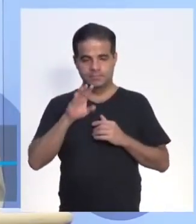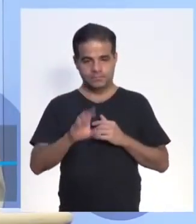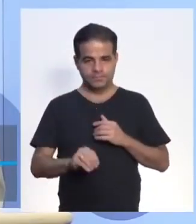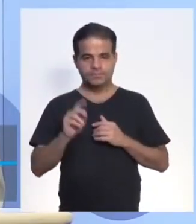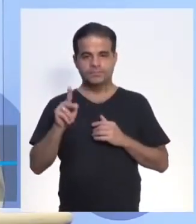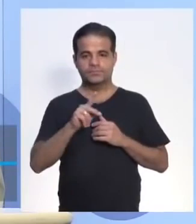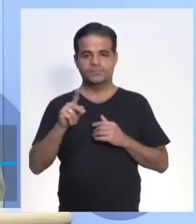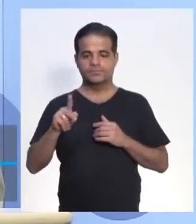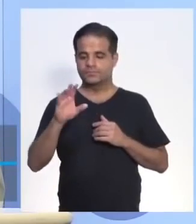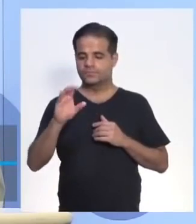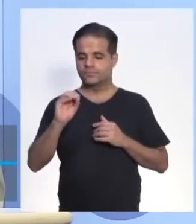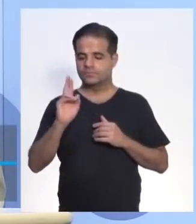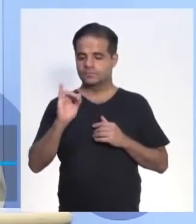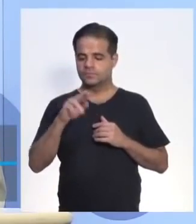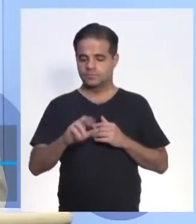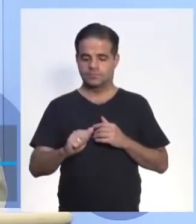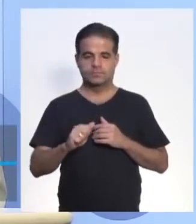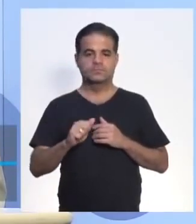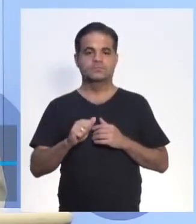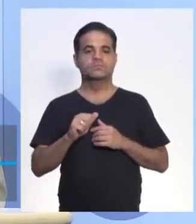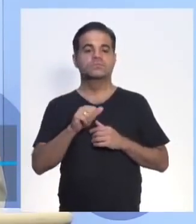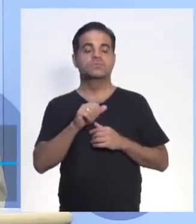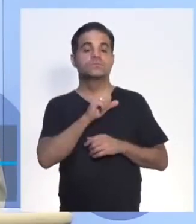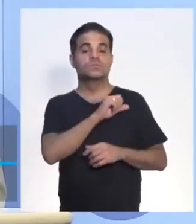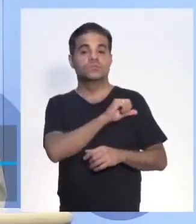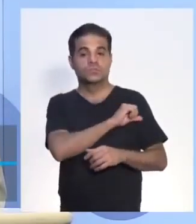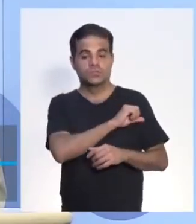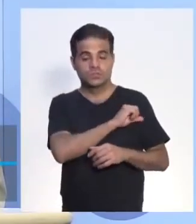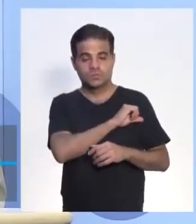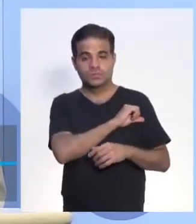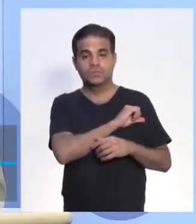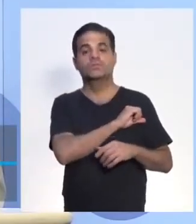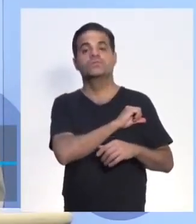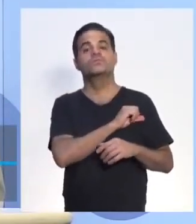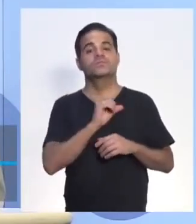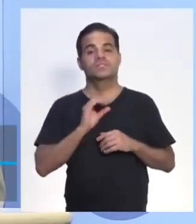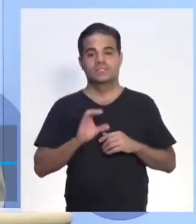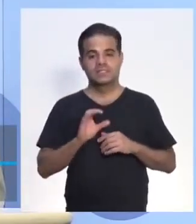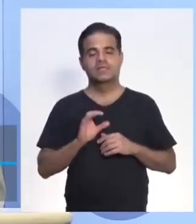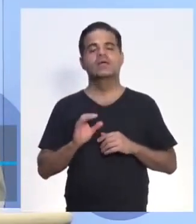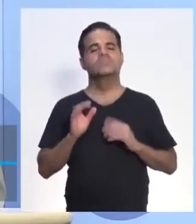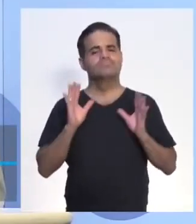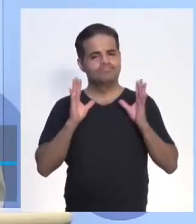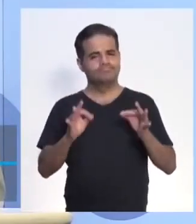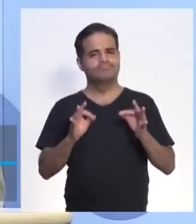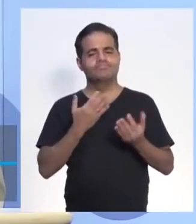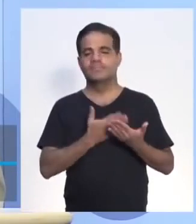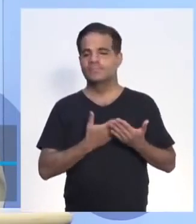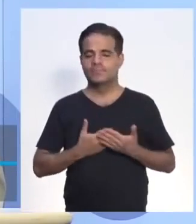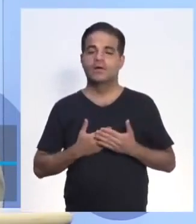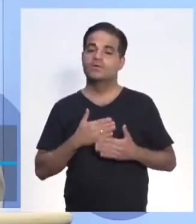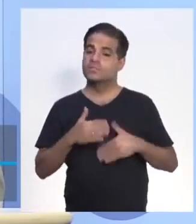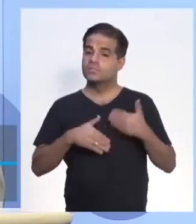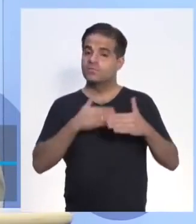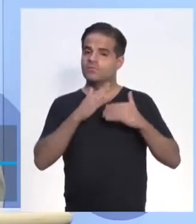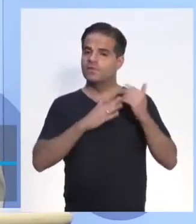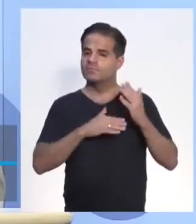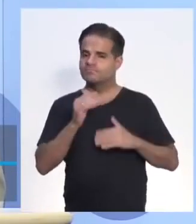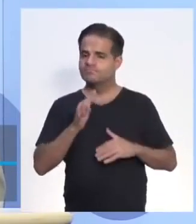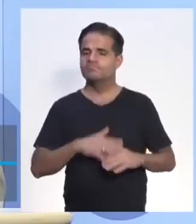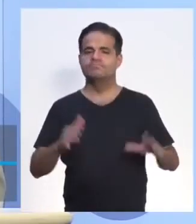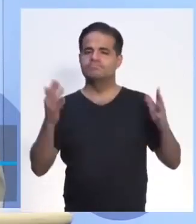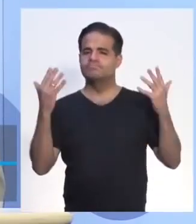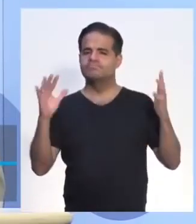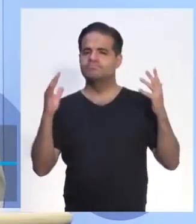e os estudantes aí do 9º C ligados na aula e desenvolvendo aí as habilidades. Parabéns